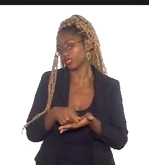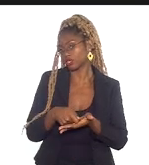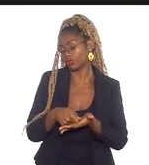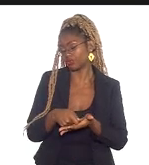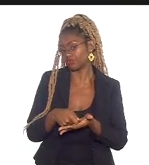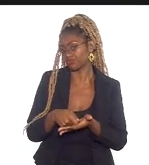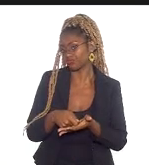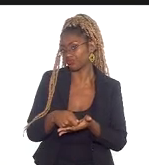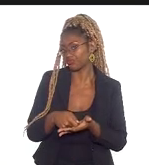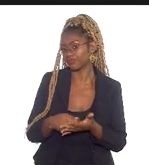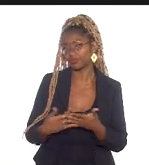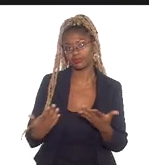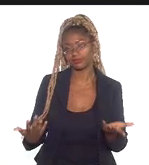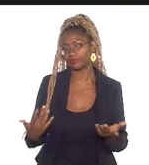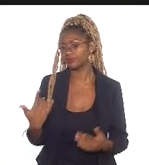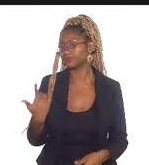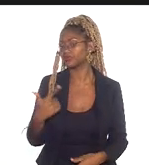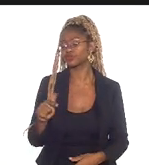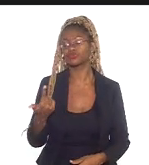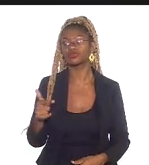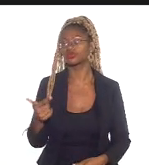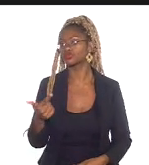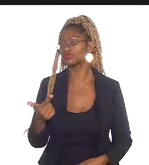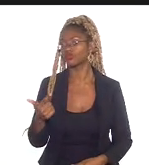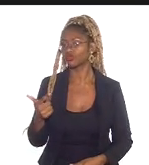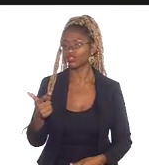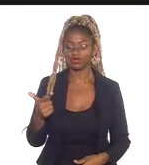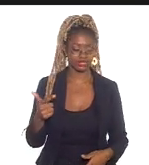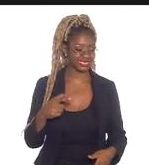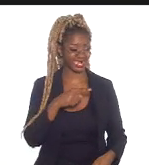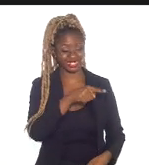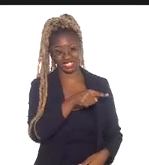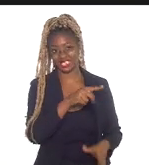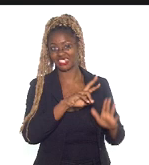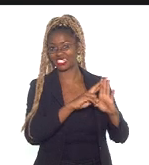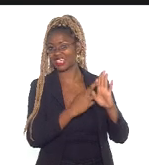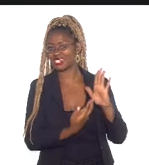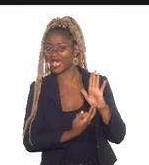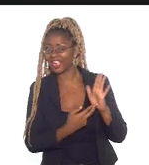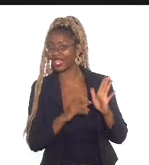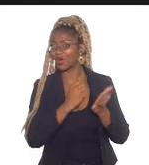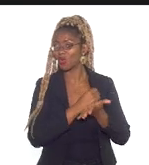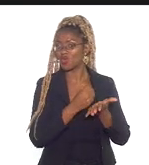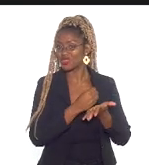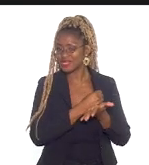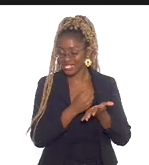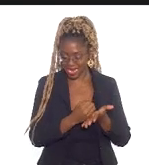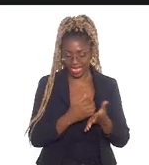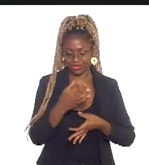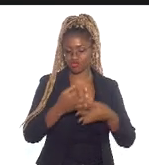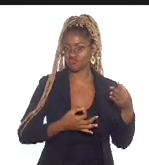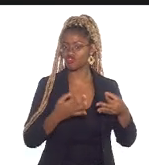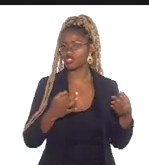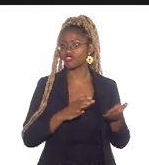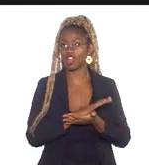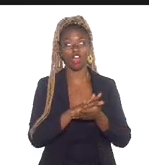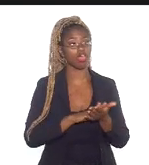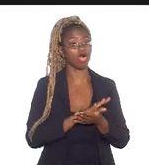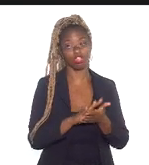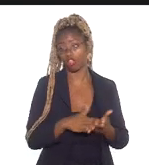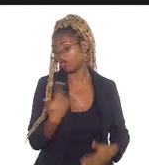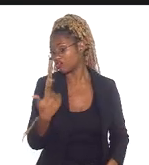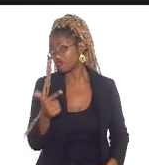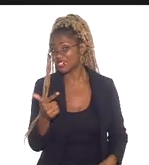Como não há nenhuma previsão no arcabouço jurídico, como não há nenhuma previsão